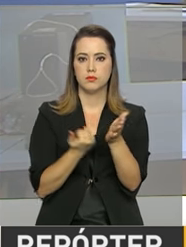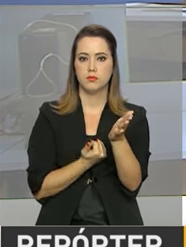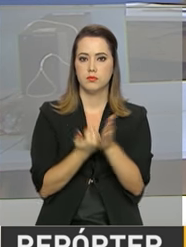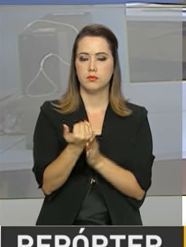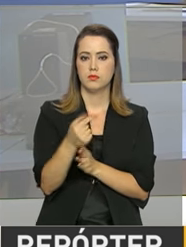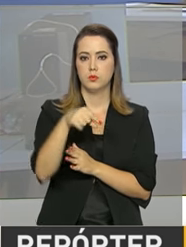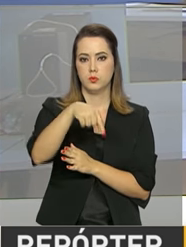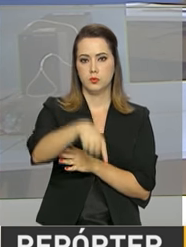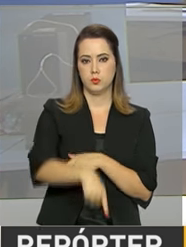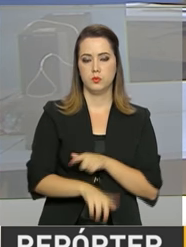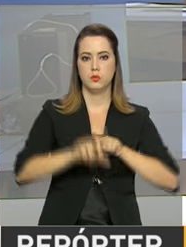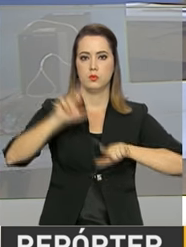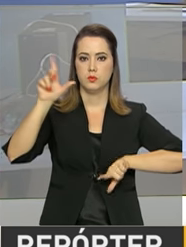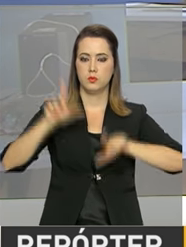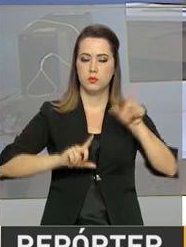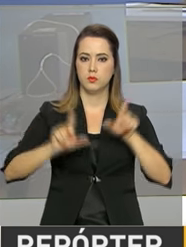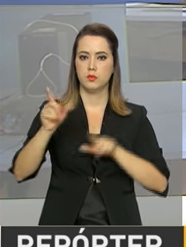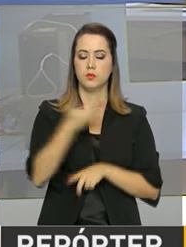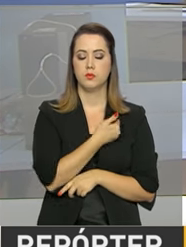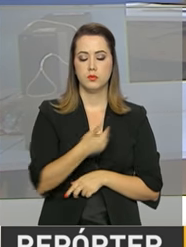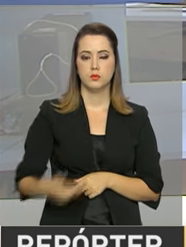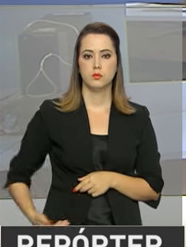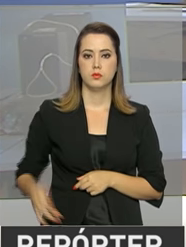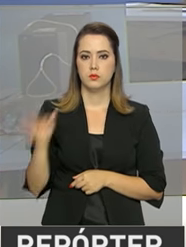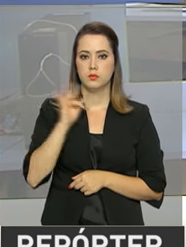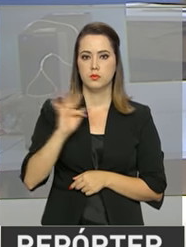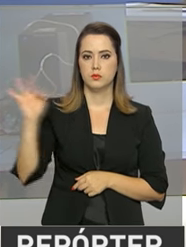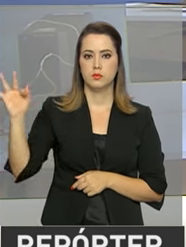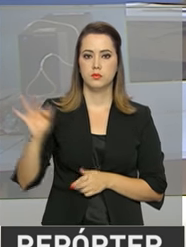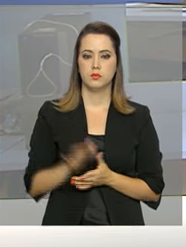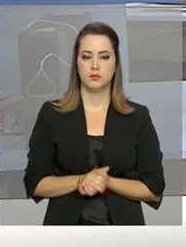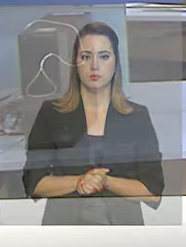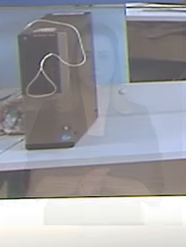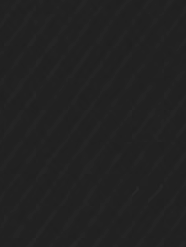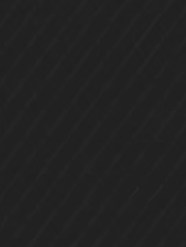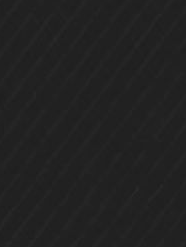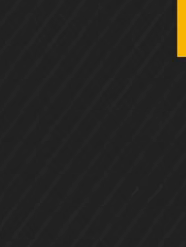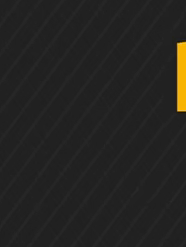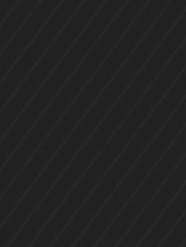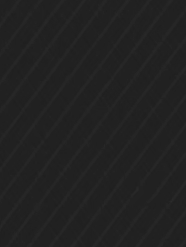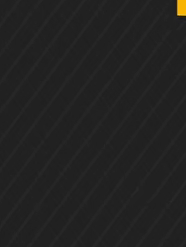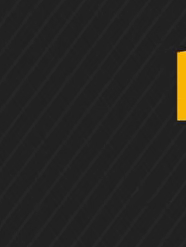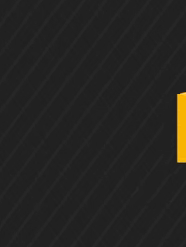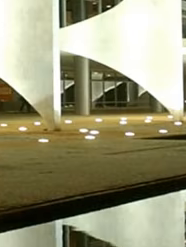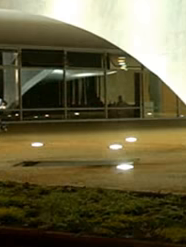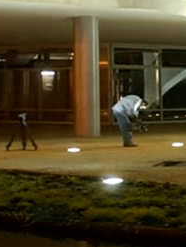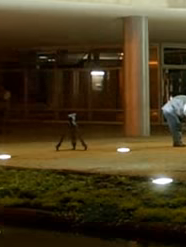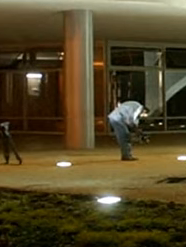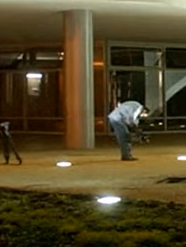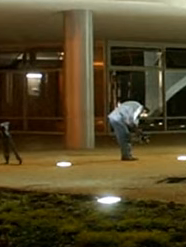redes sociais. Continue com a gente aqui na NBR, a TV do Governo Federal. We'll be right back.